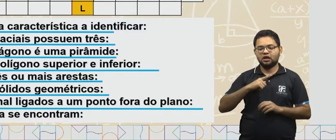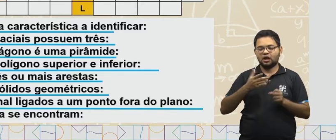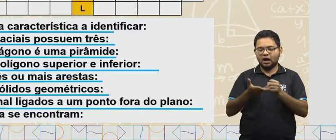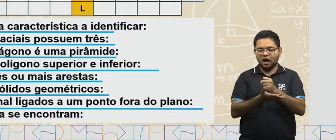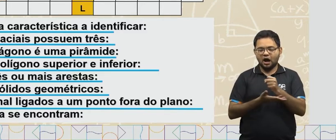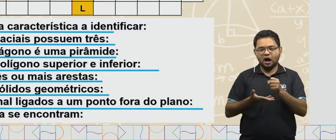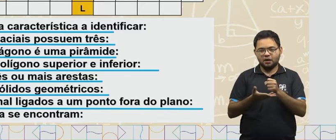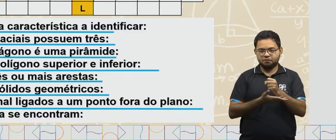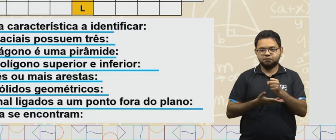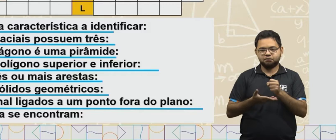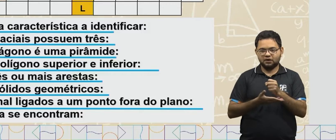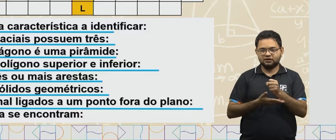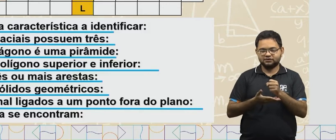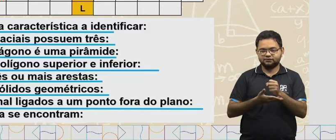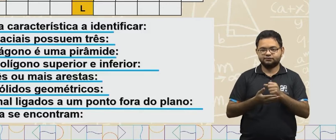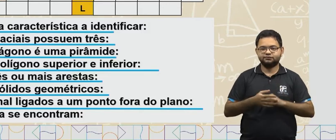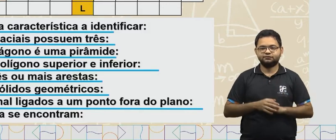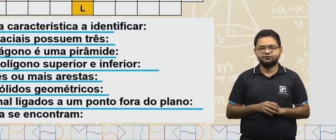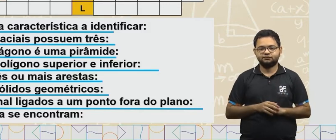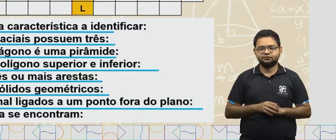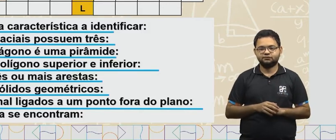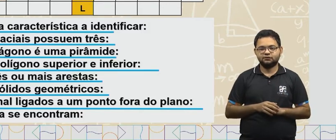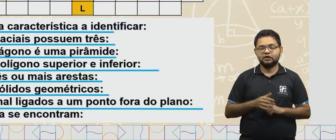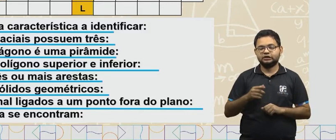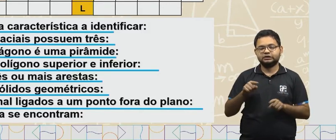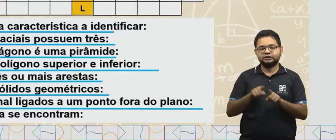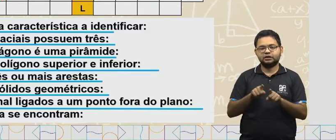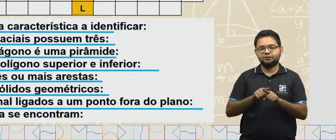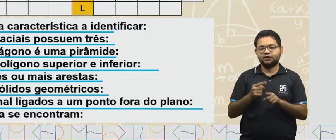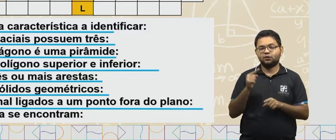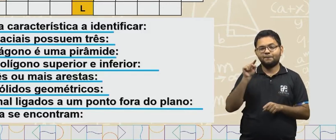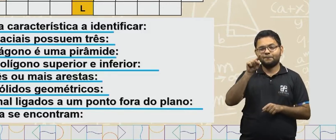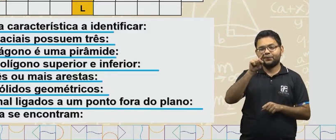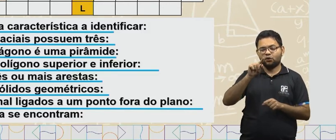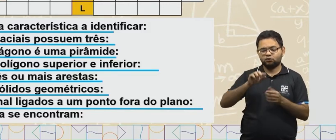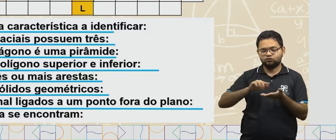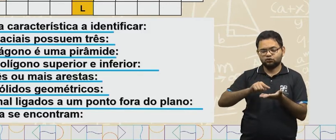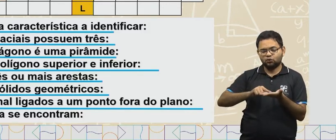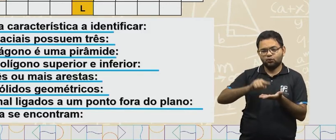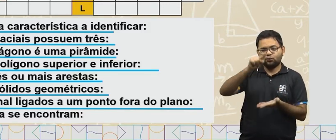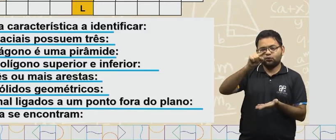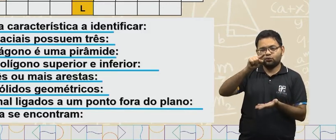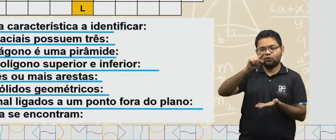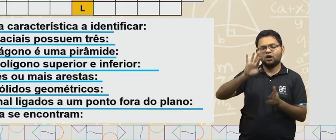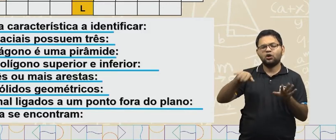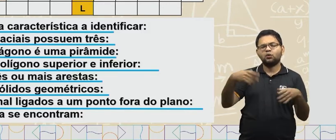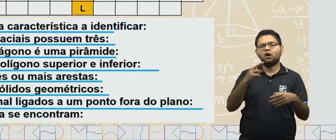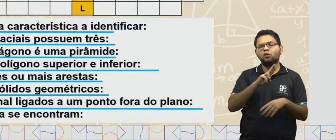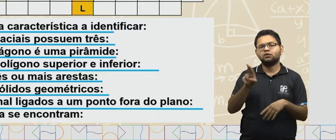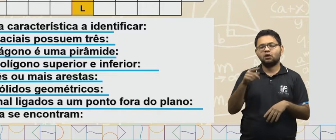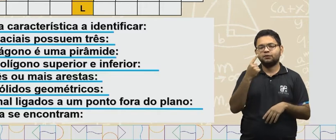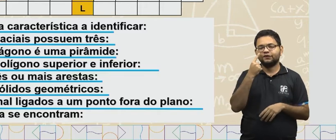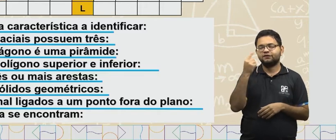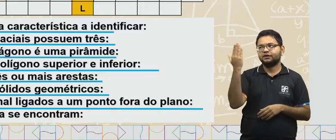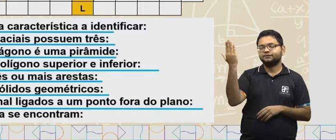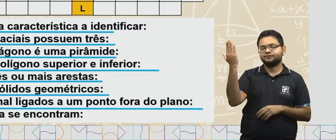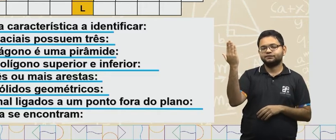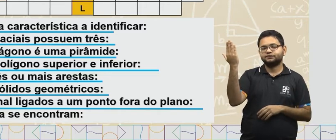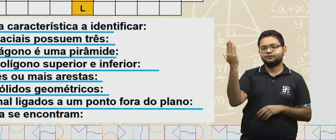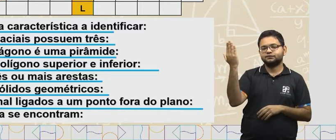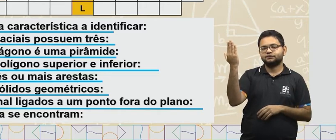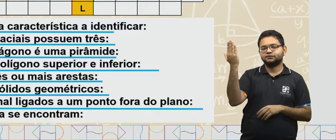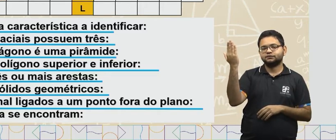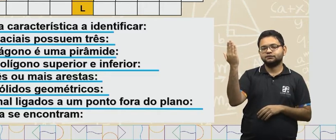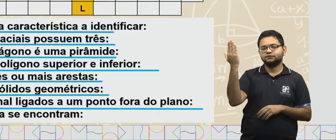poligonal ligados a um ponto fora do plano. Como é o nome desses poliedros? A